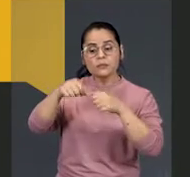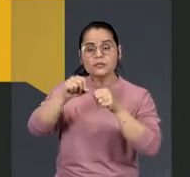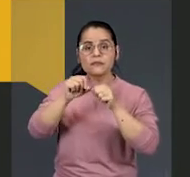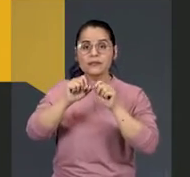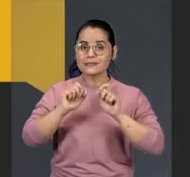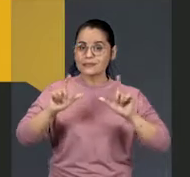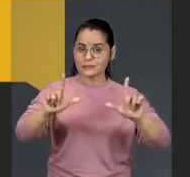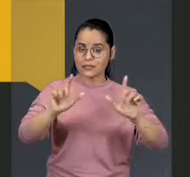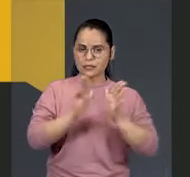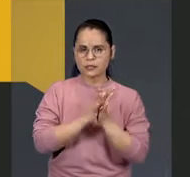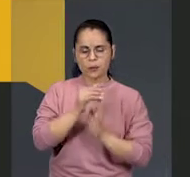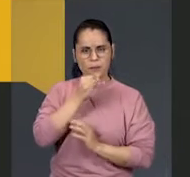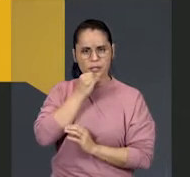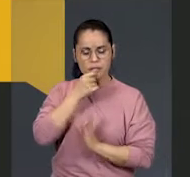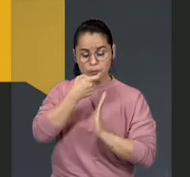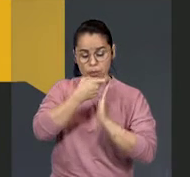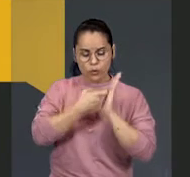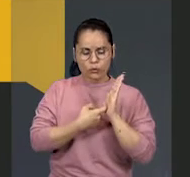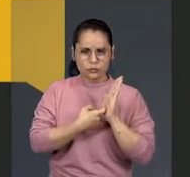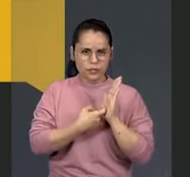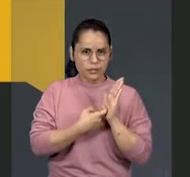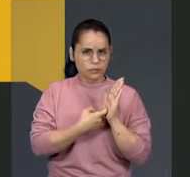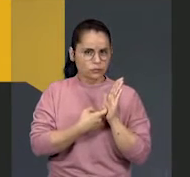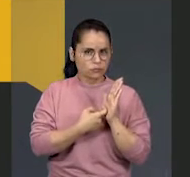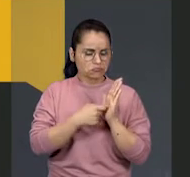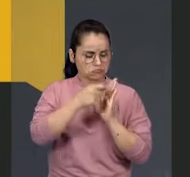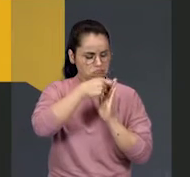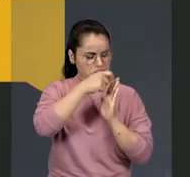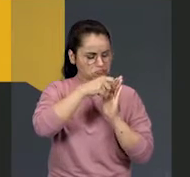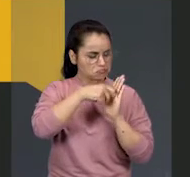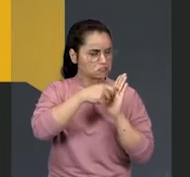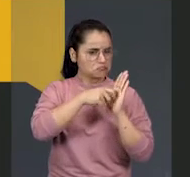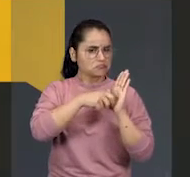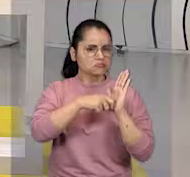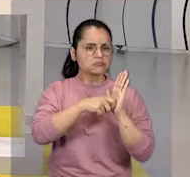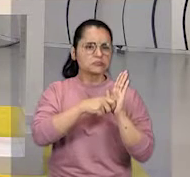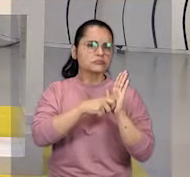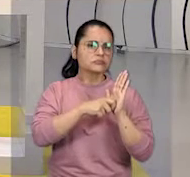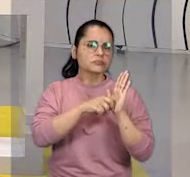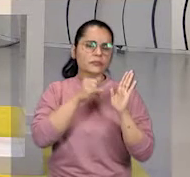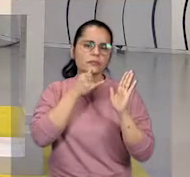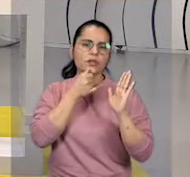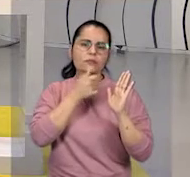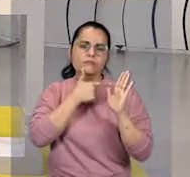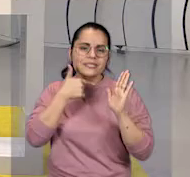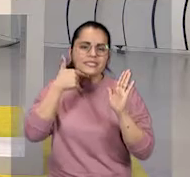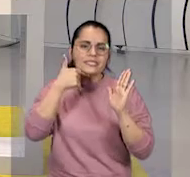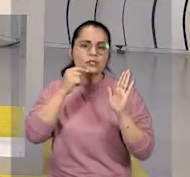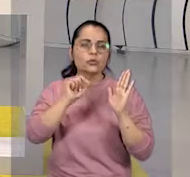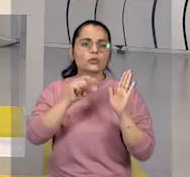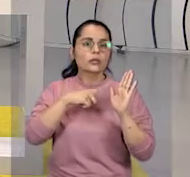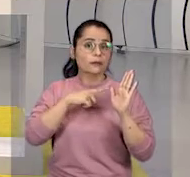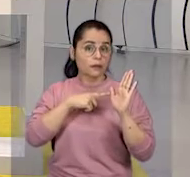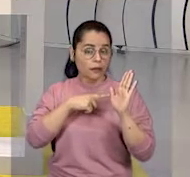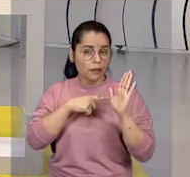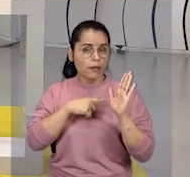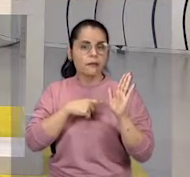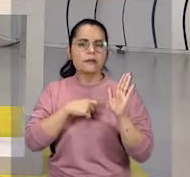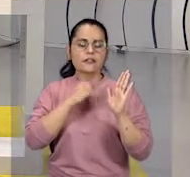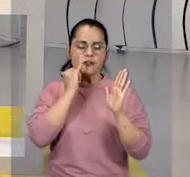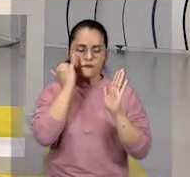encenação. Um texto cênico, um texto dramático, ele vai ter